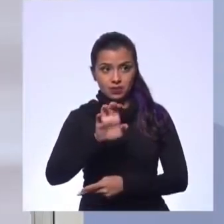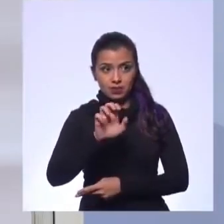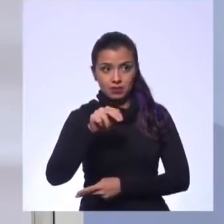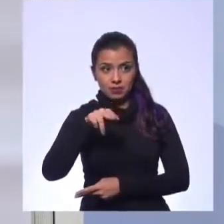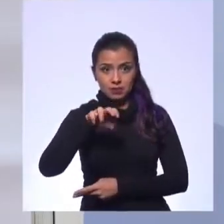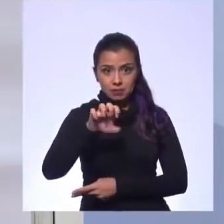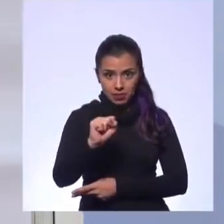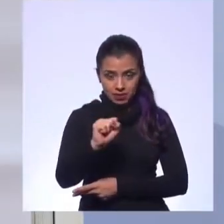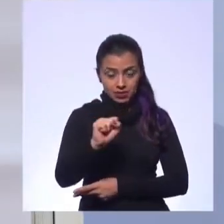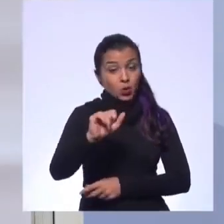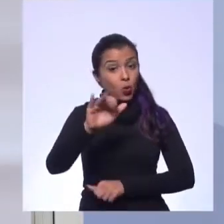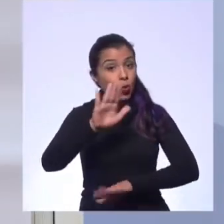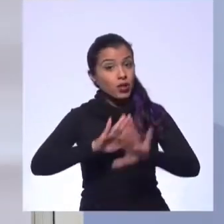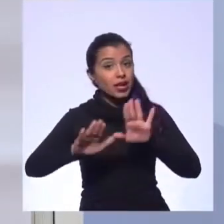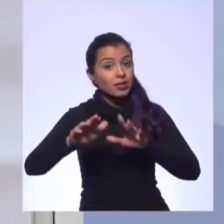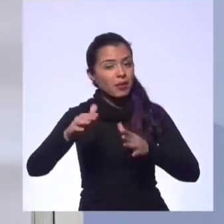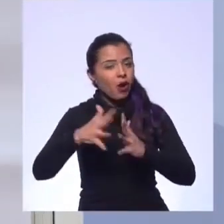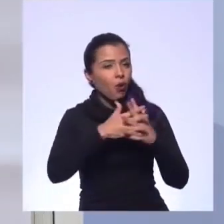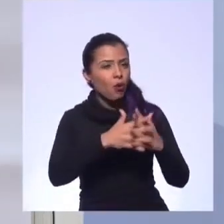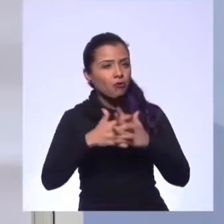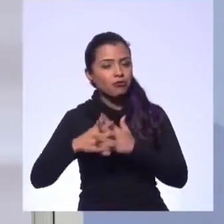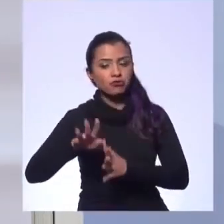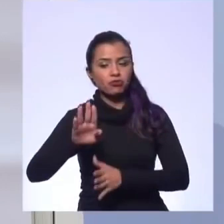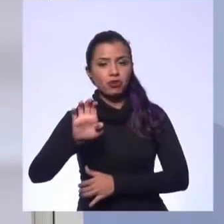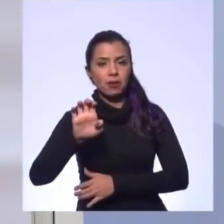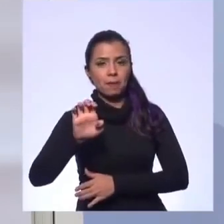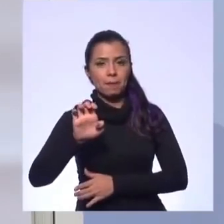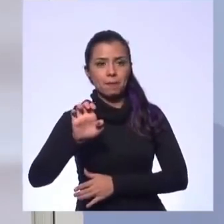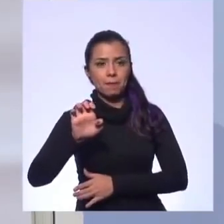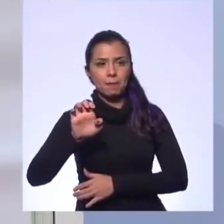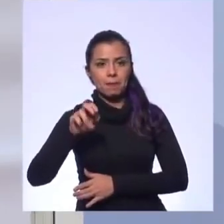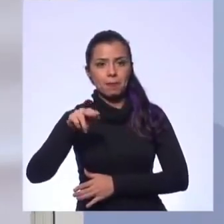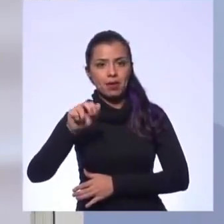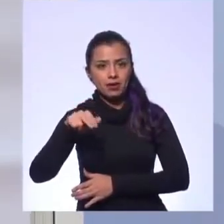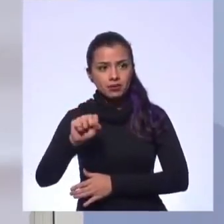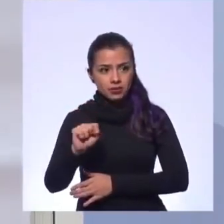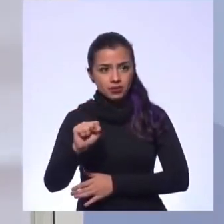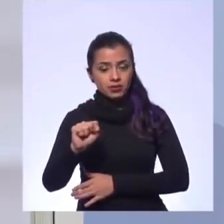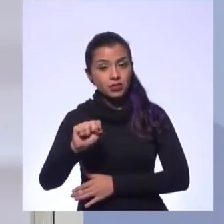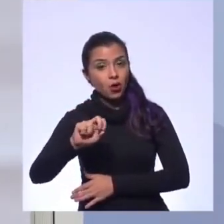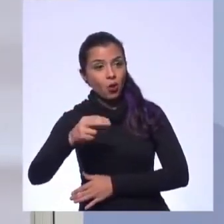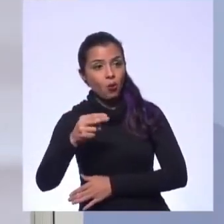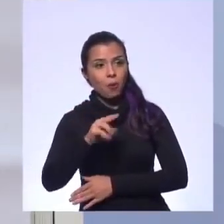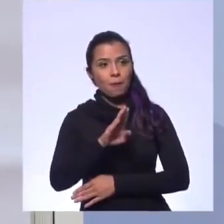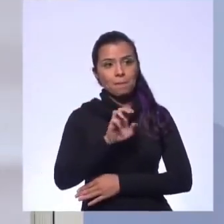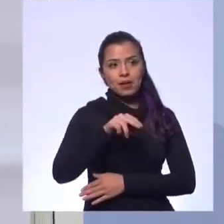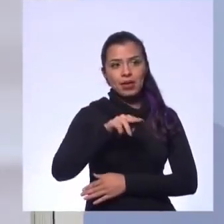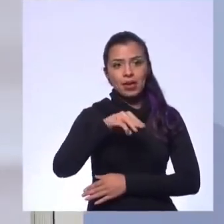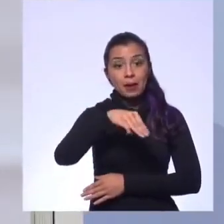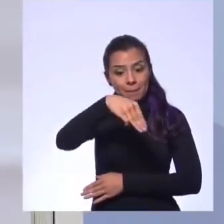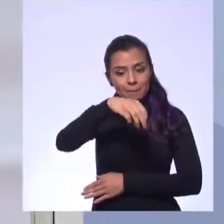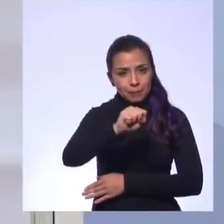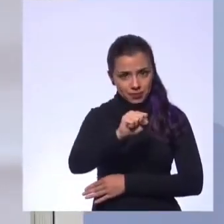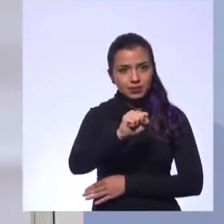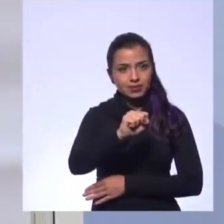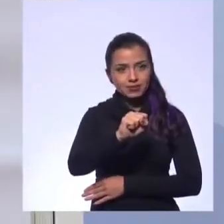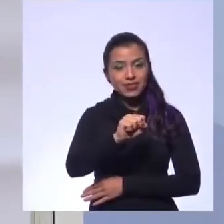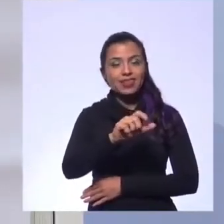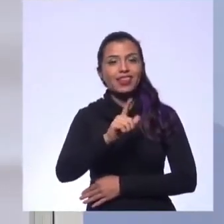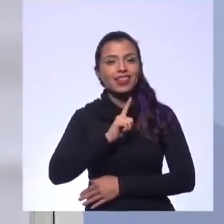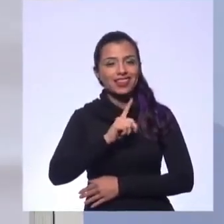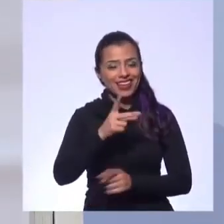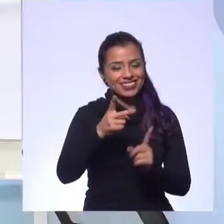falar beans, tá? Beans aqui pode ser raio de sol, tem o Cyclops do X-Men, que ele faz